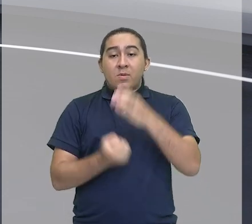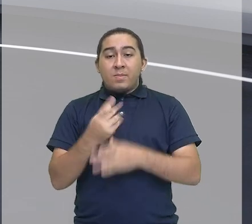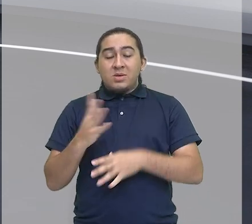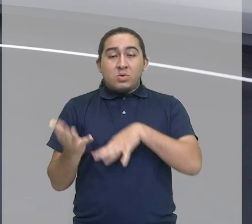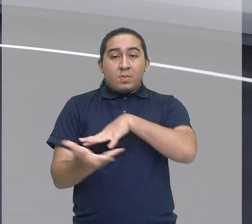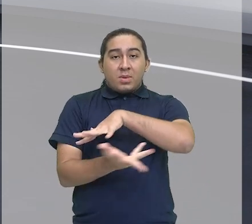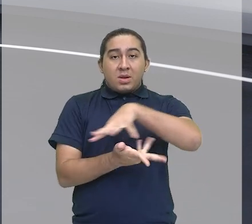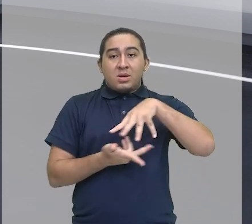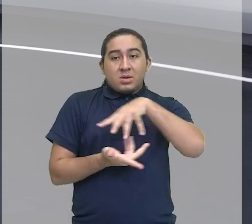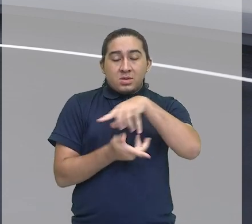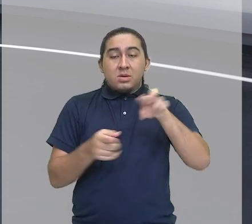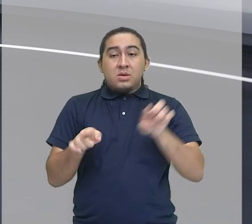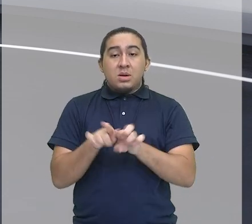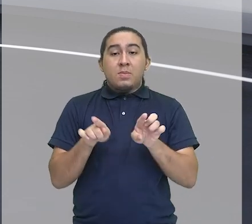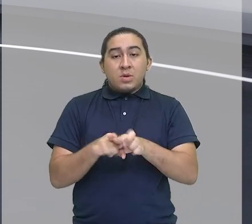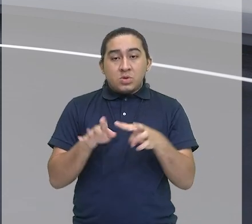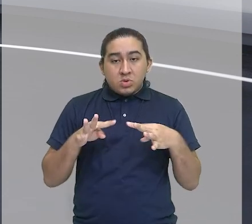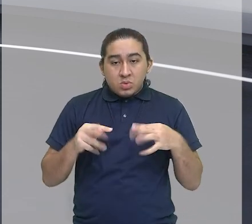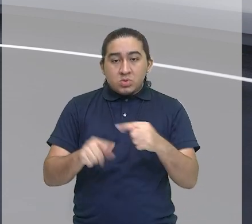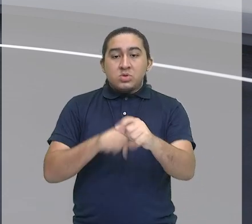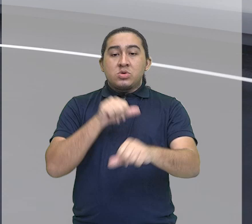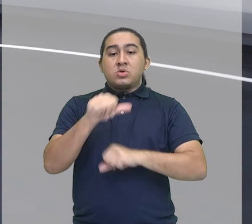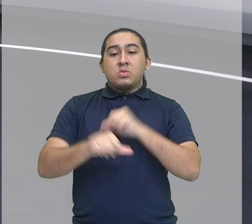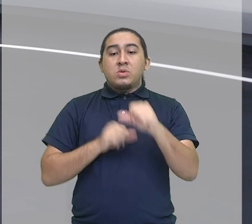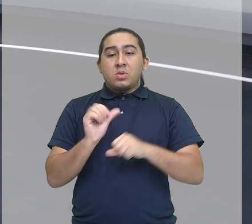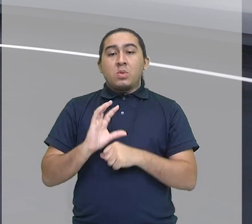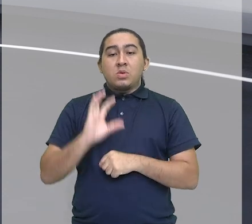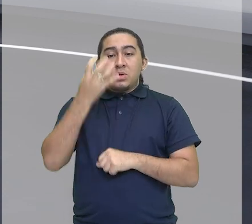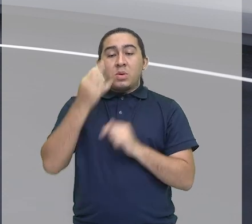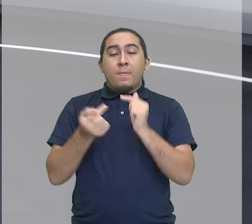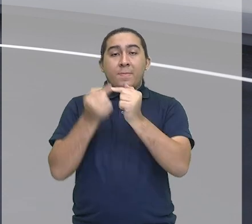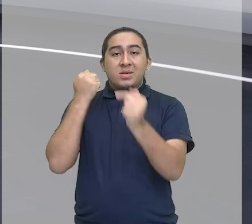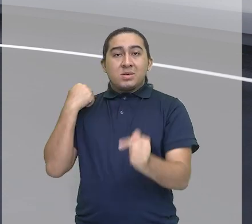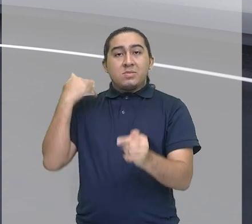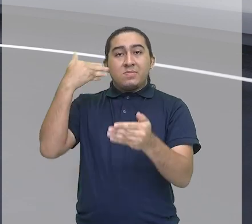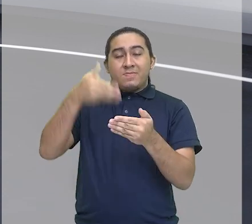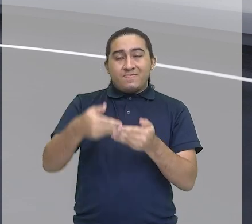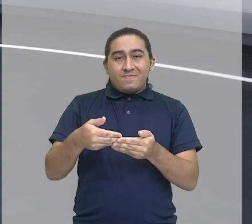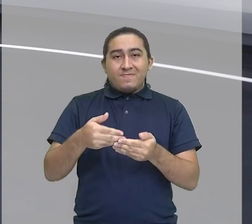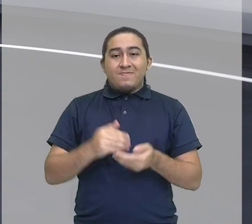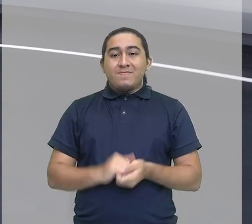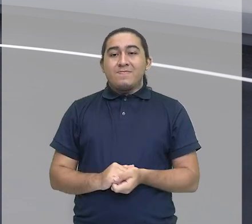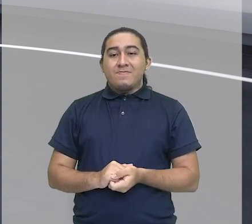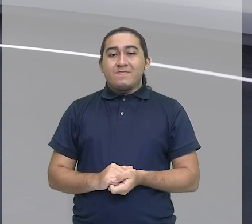planeta Terra e todas as alterações que ocorreram aí ao longo do tempo.